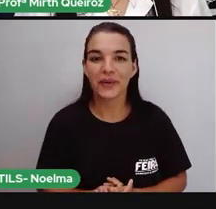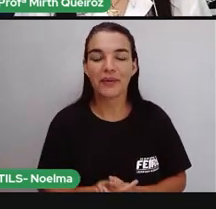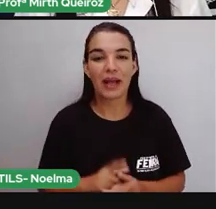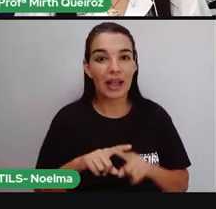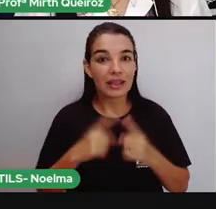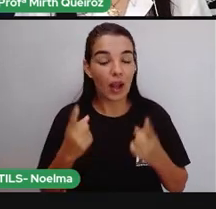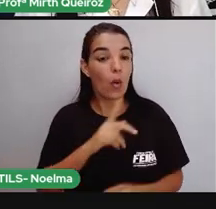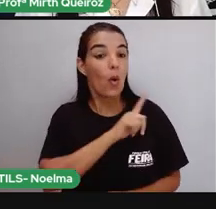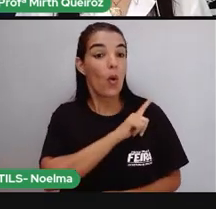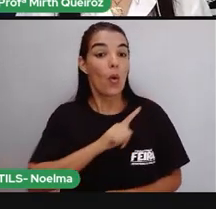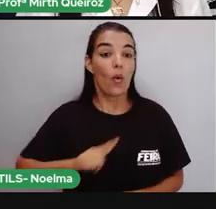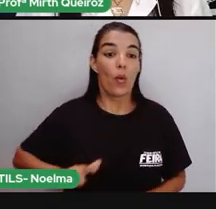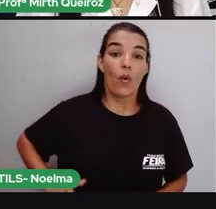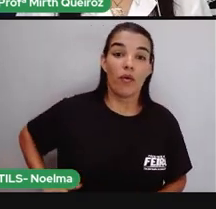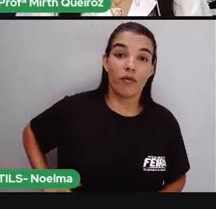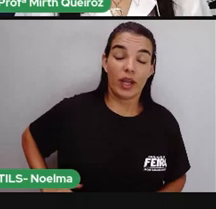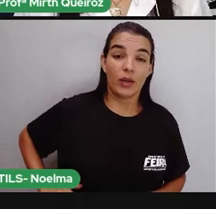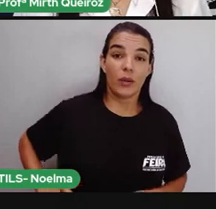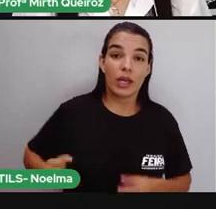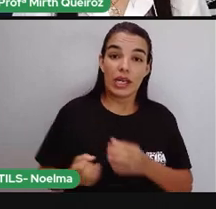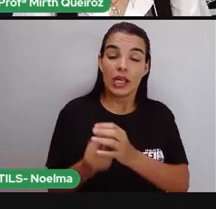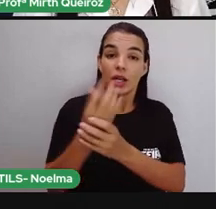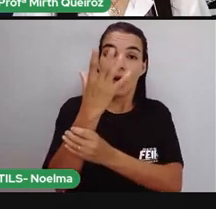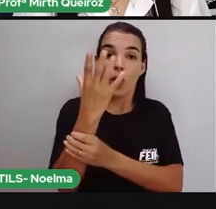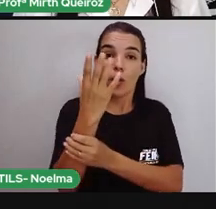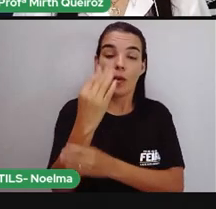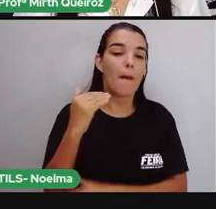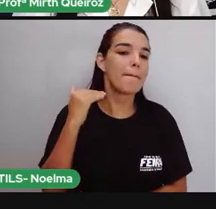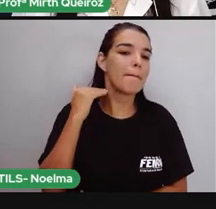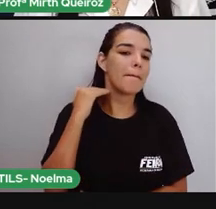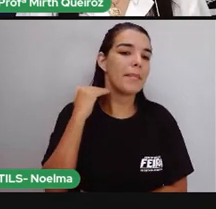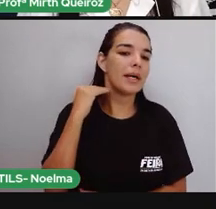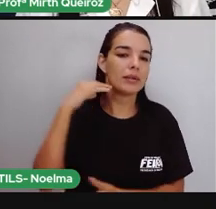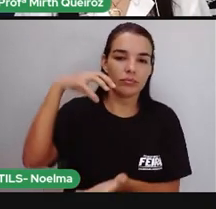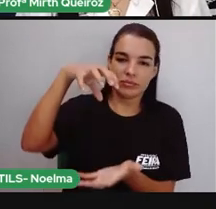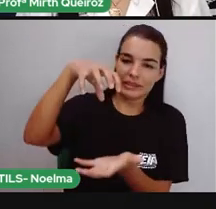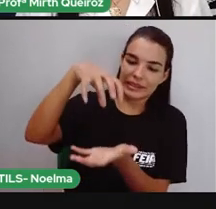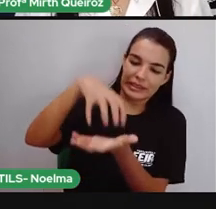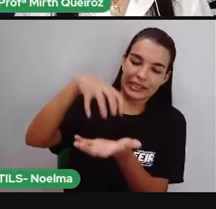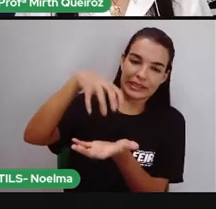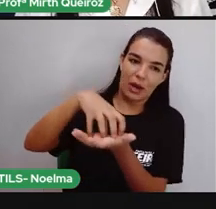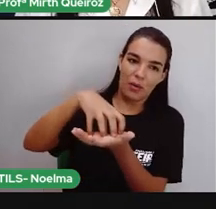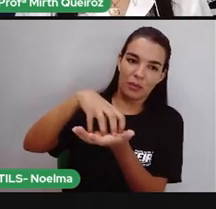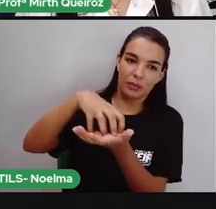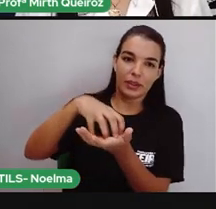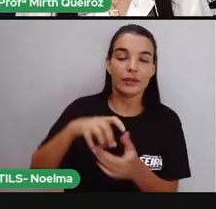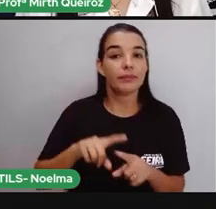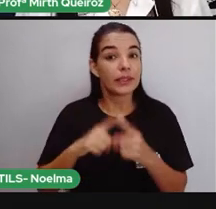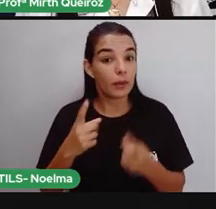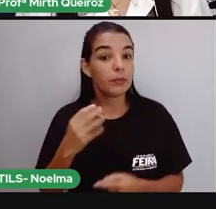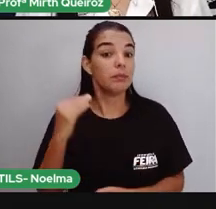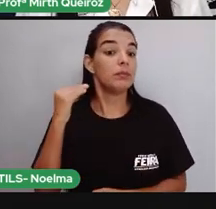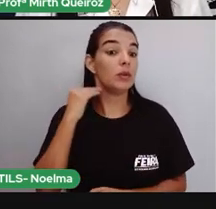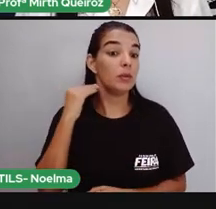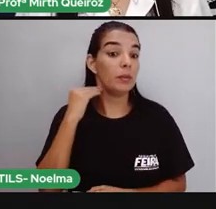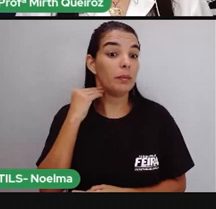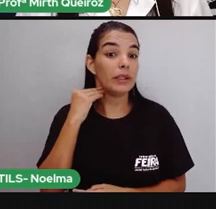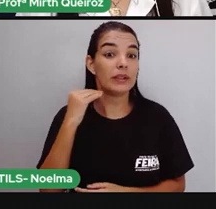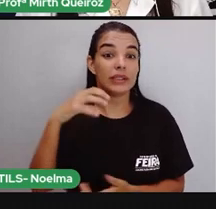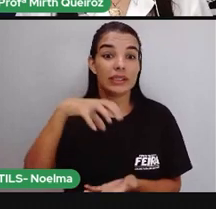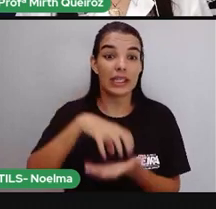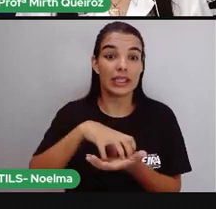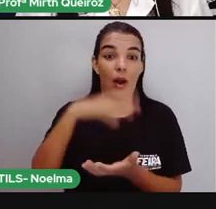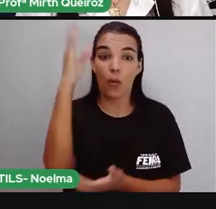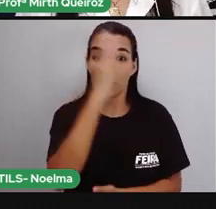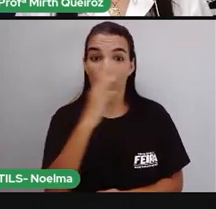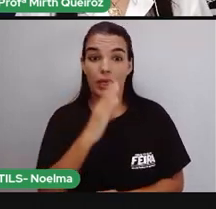Banco Central do Brasil é quem